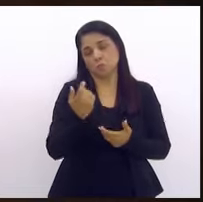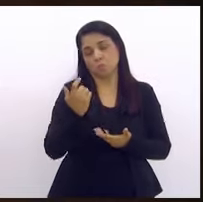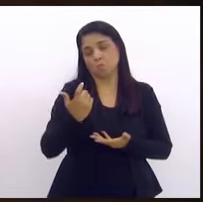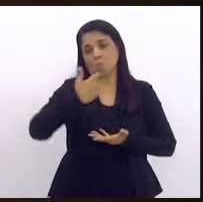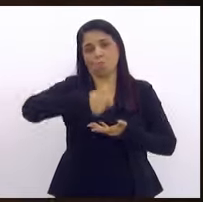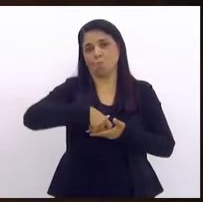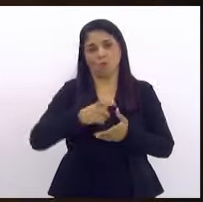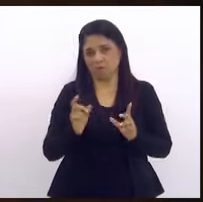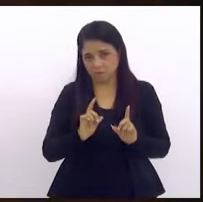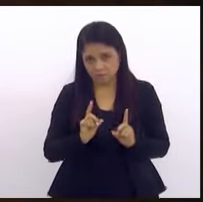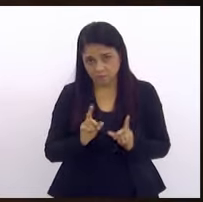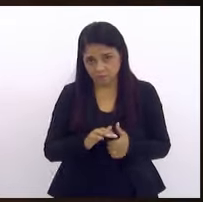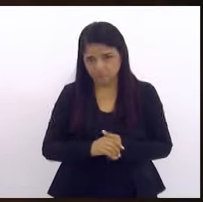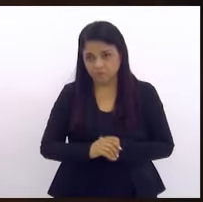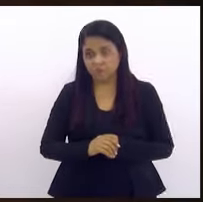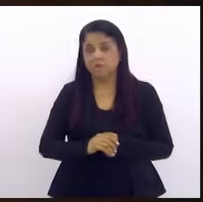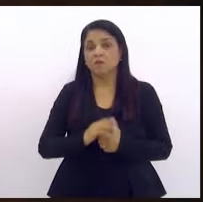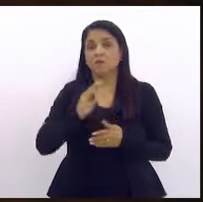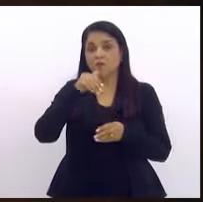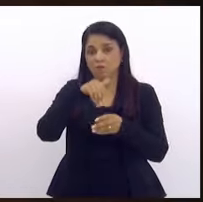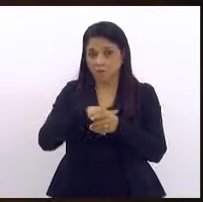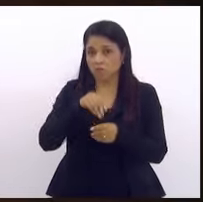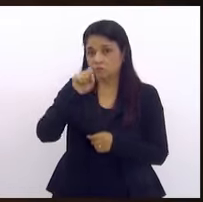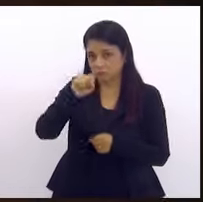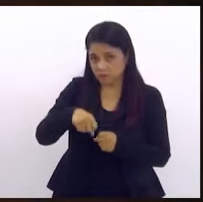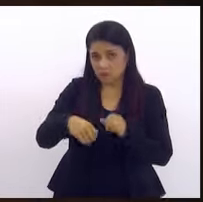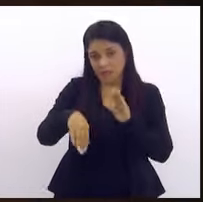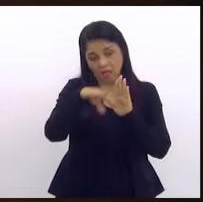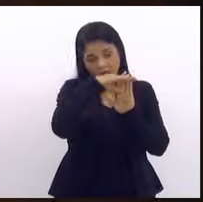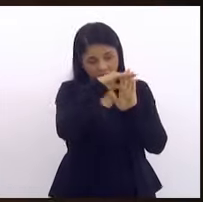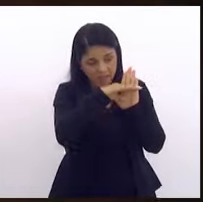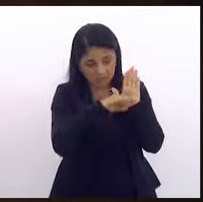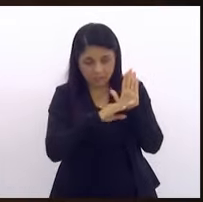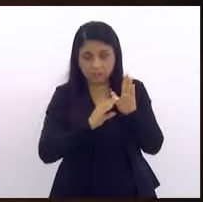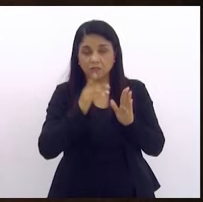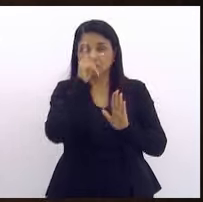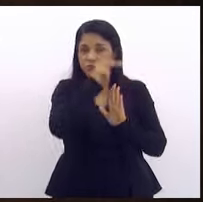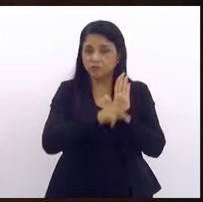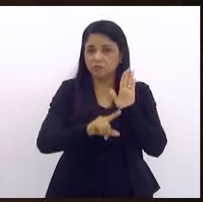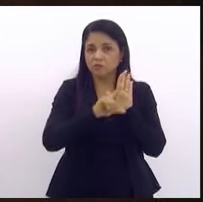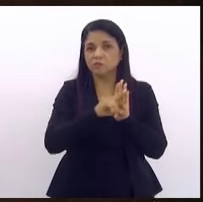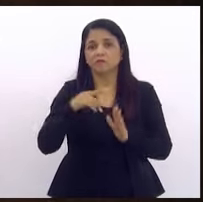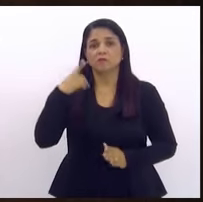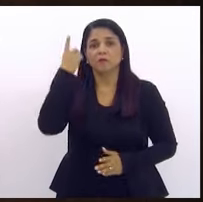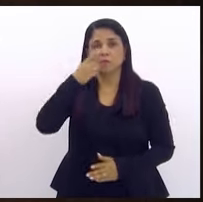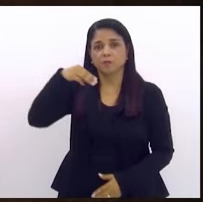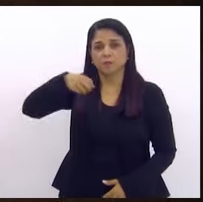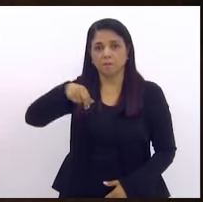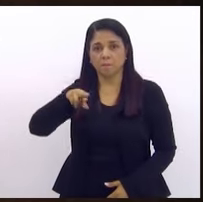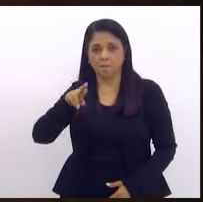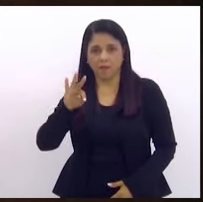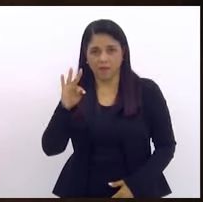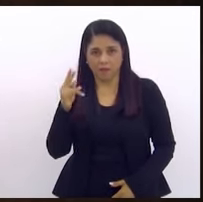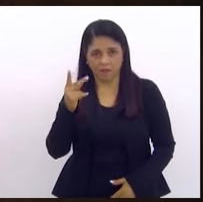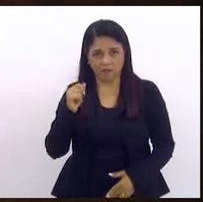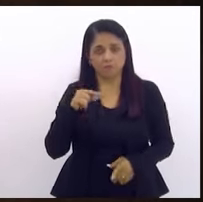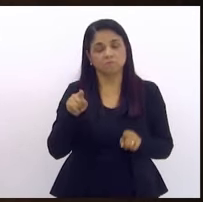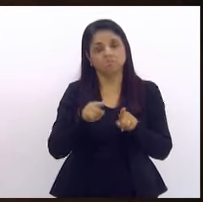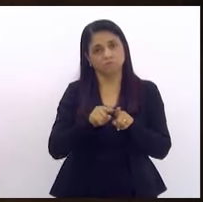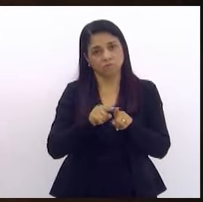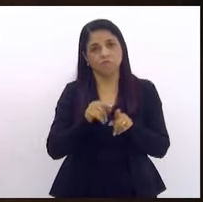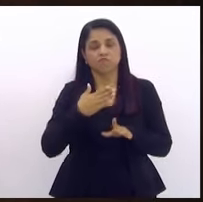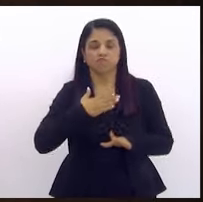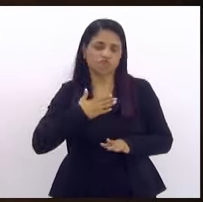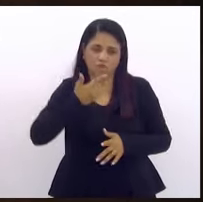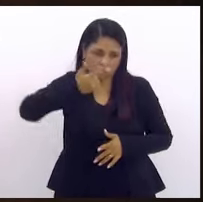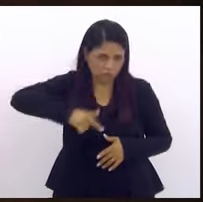eu também voto sim a toda a lista dos projetos da deputada Marta Rocha, que fez o dever de casa, e eu não vou